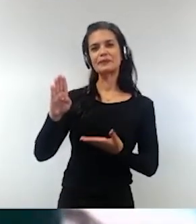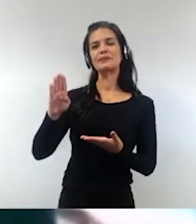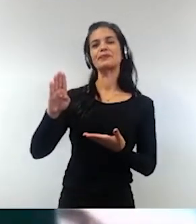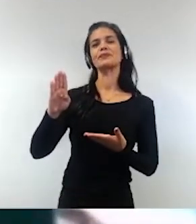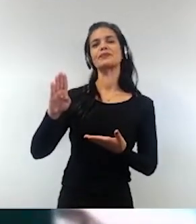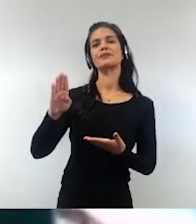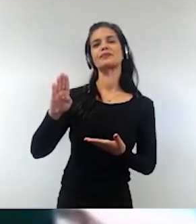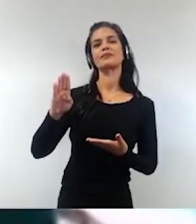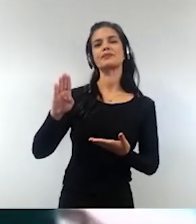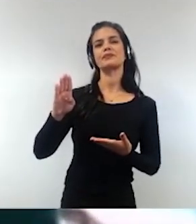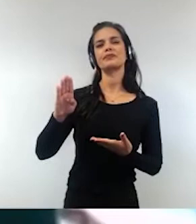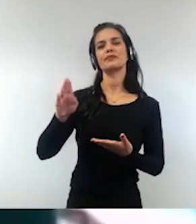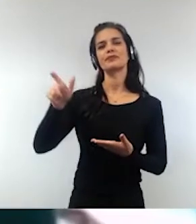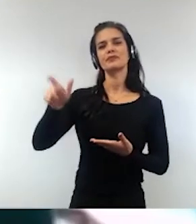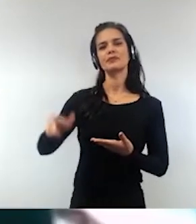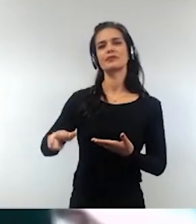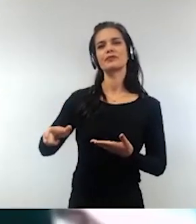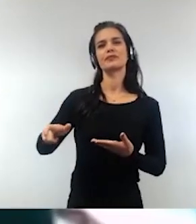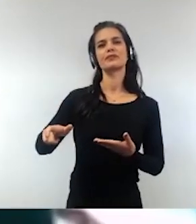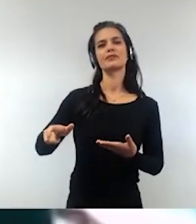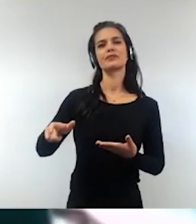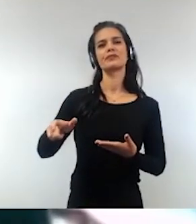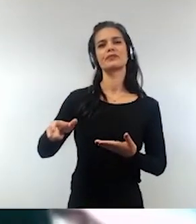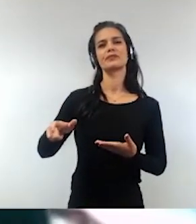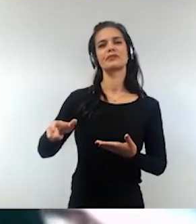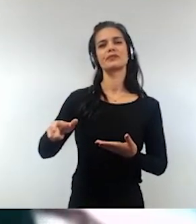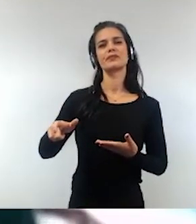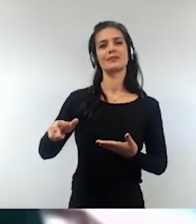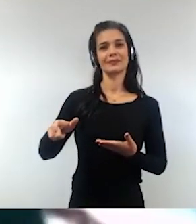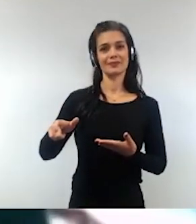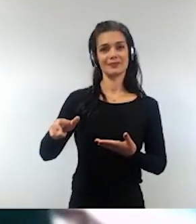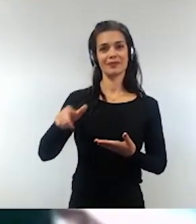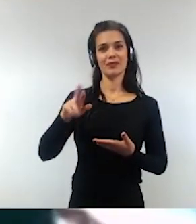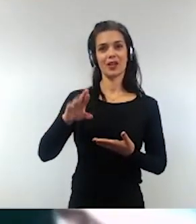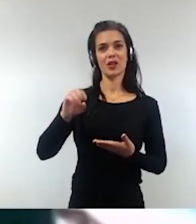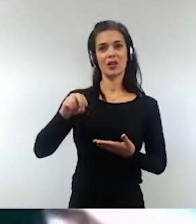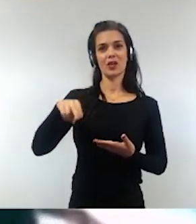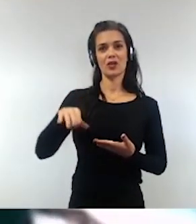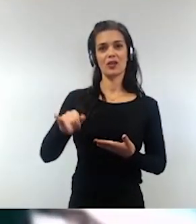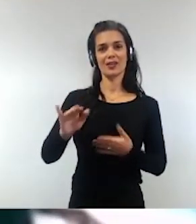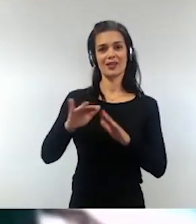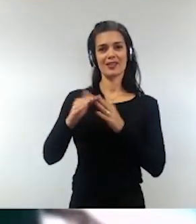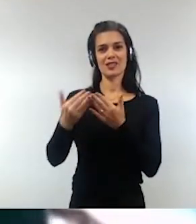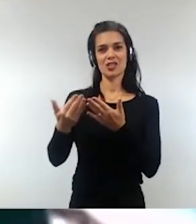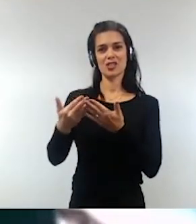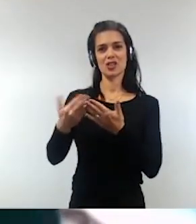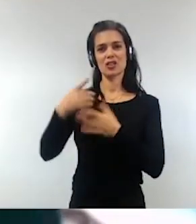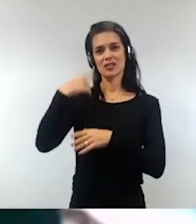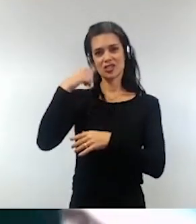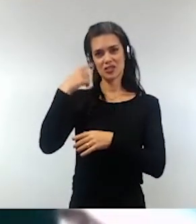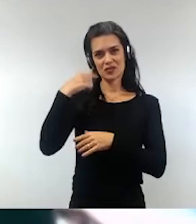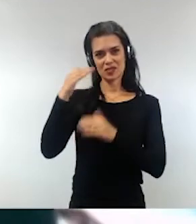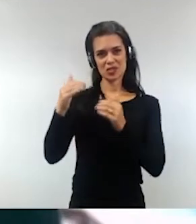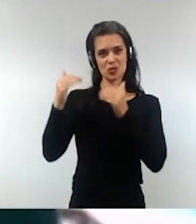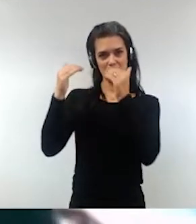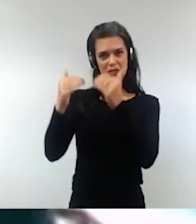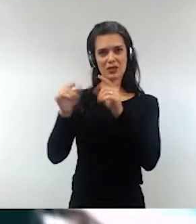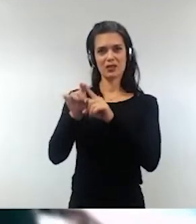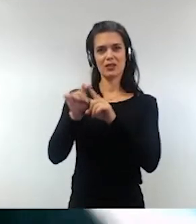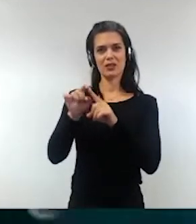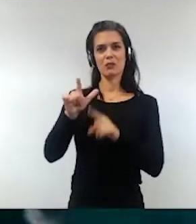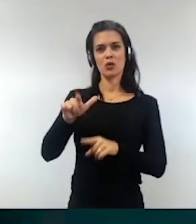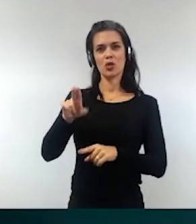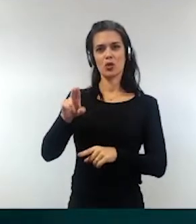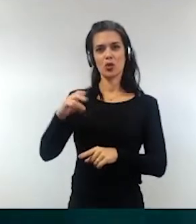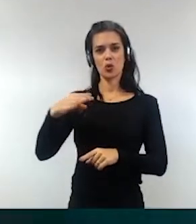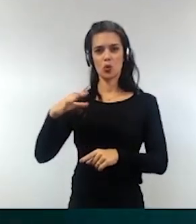na pessoa, né, do Rony, da Escola da Advocacia, também a Lúcia, que